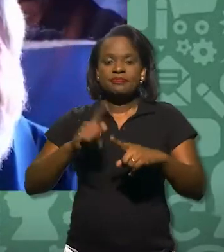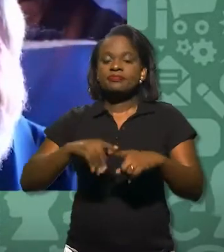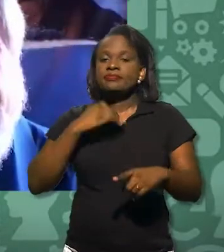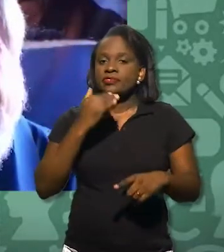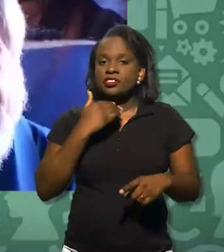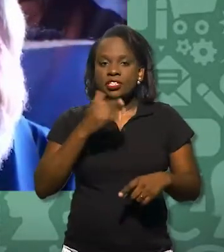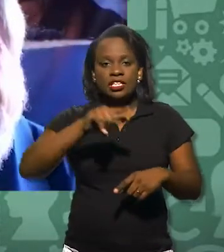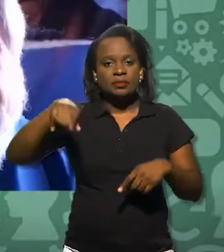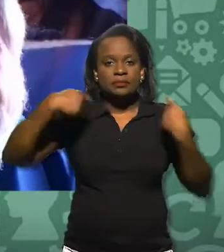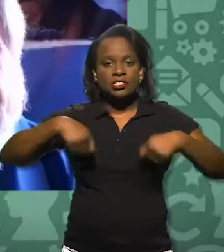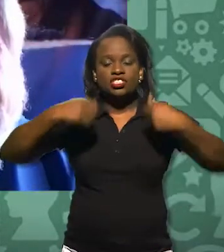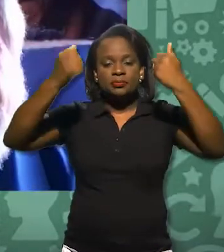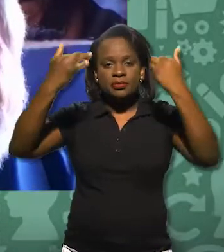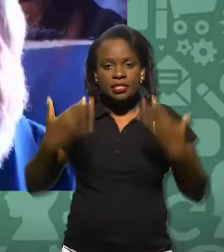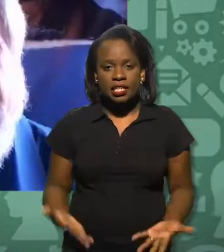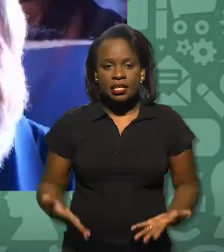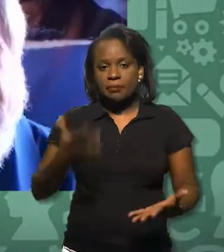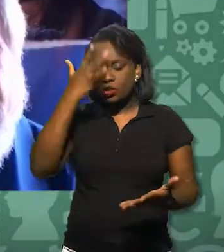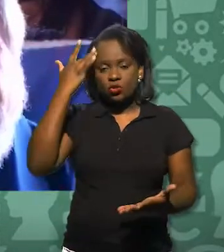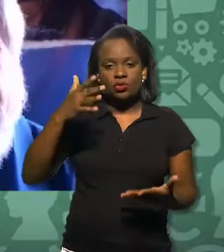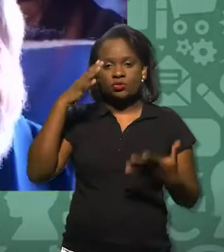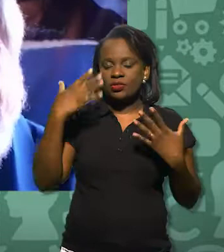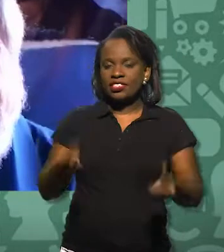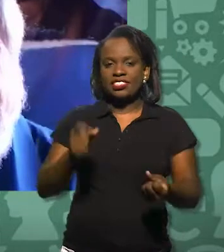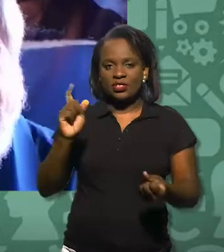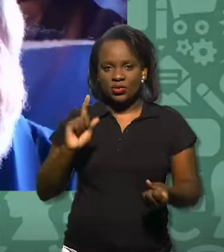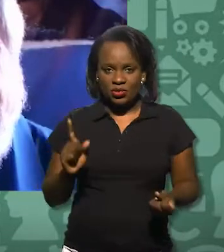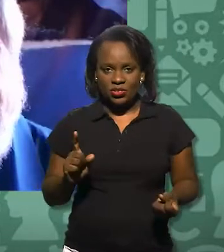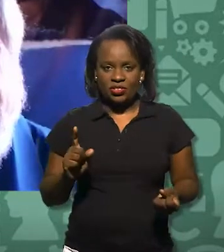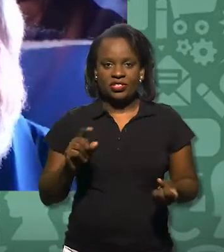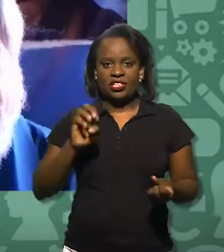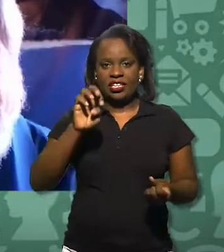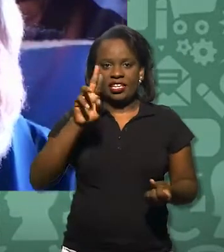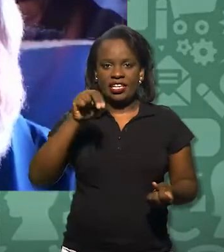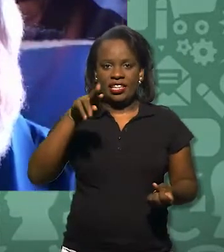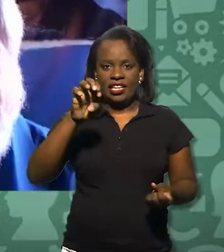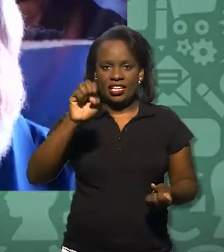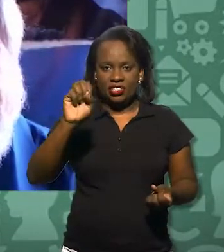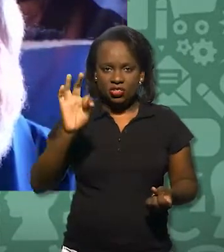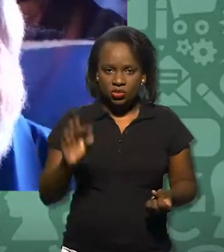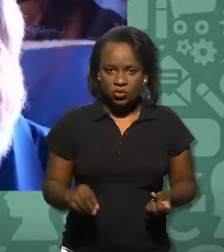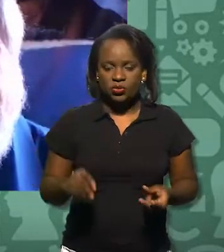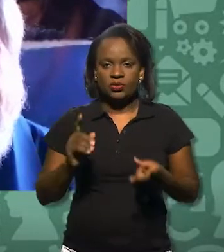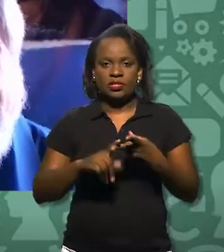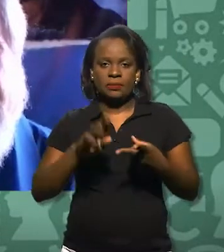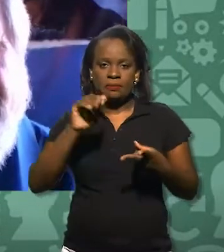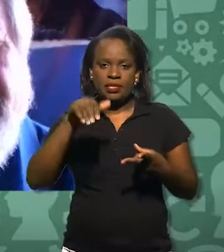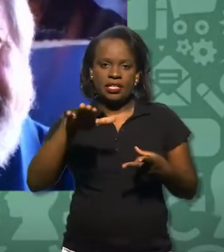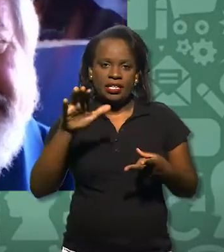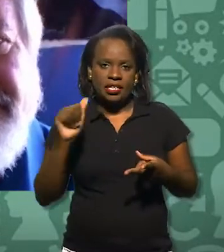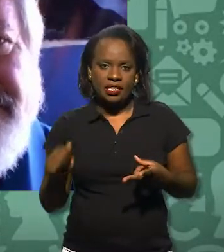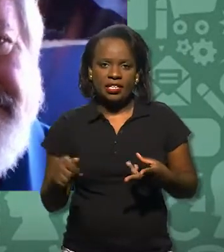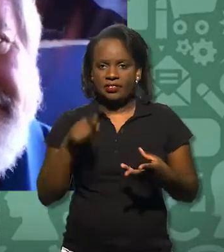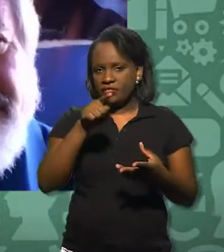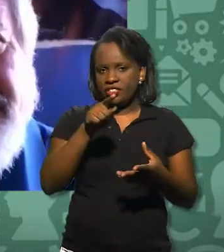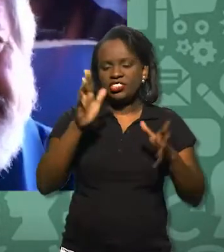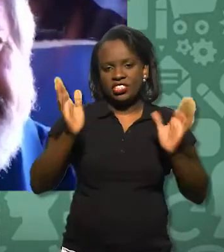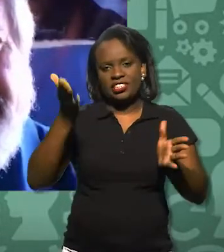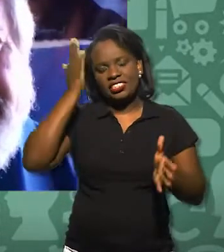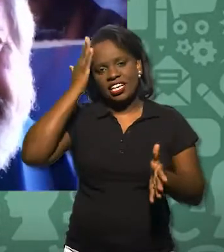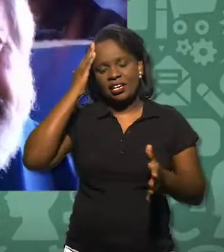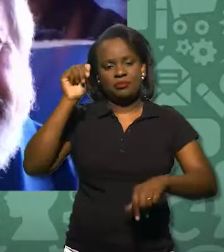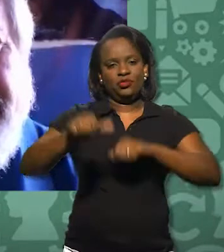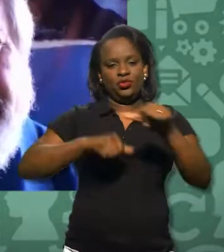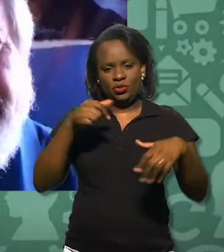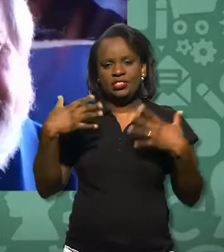não adianta, a gente precisa falar para os não convertidos, né? O Ernesto, a Bianca e você